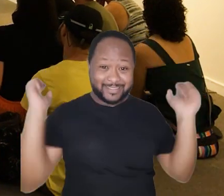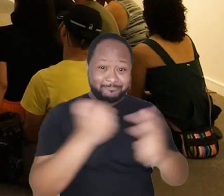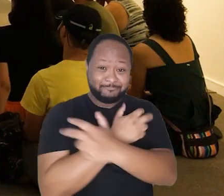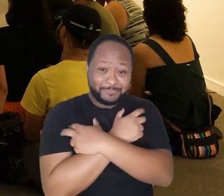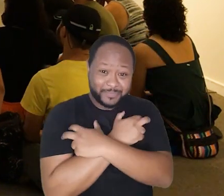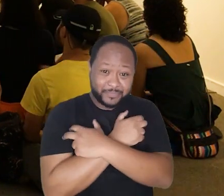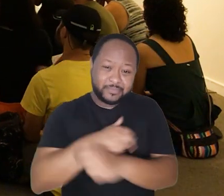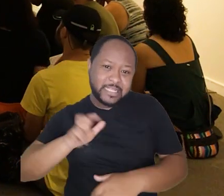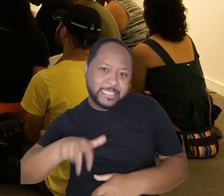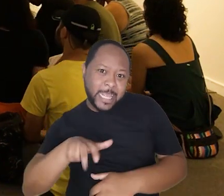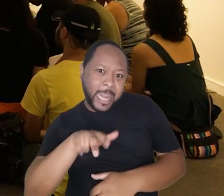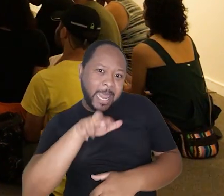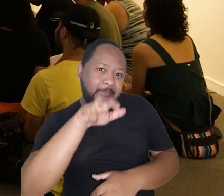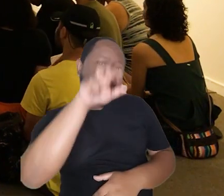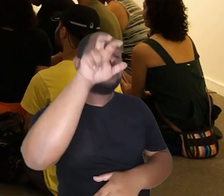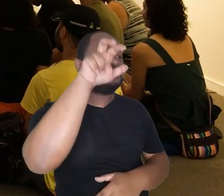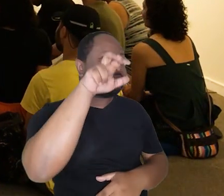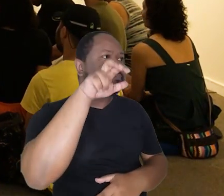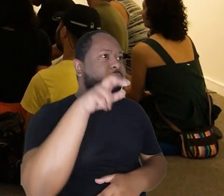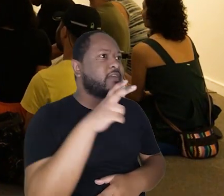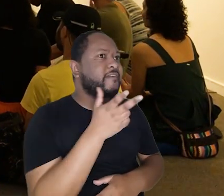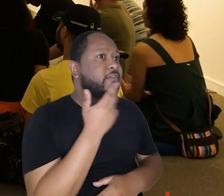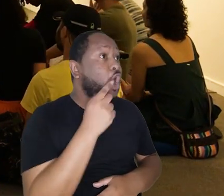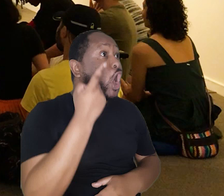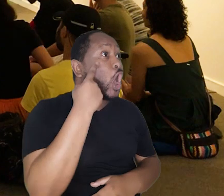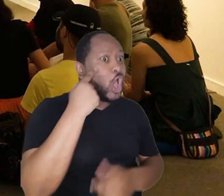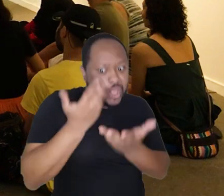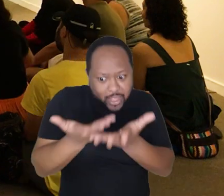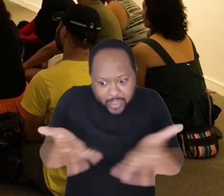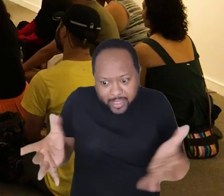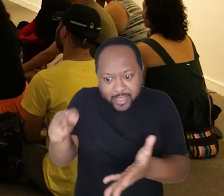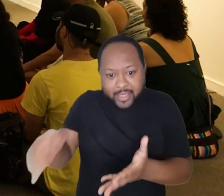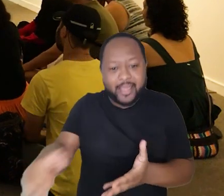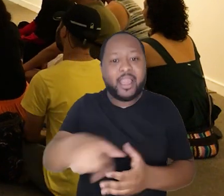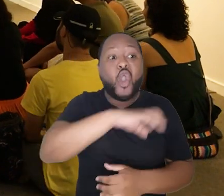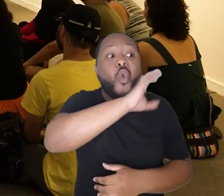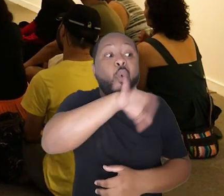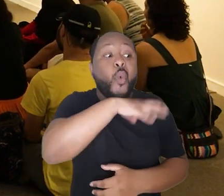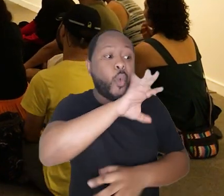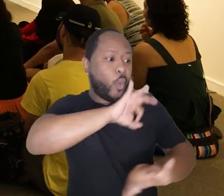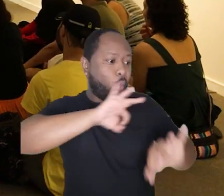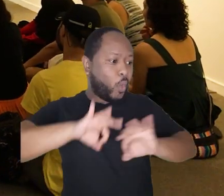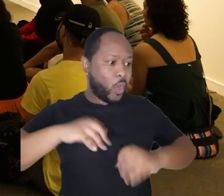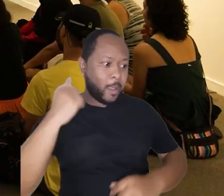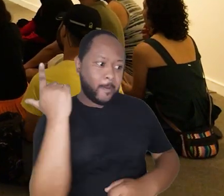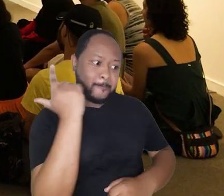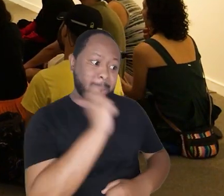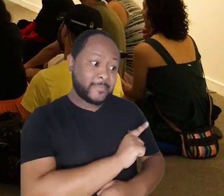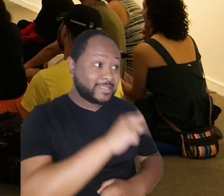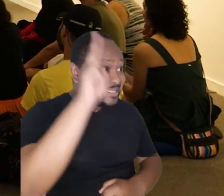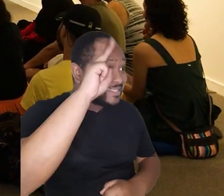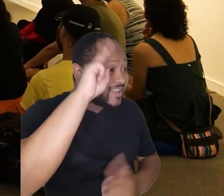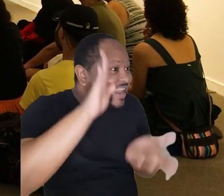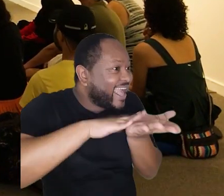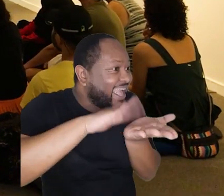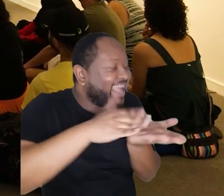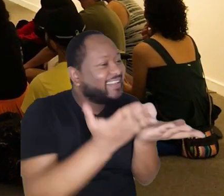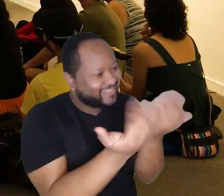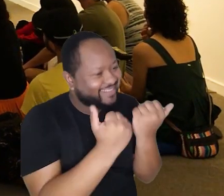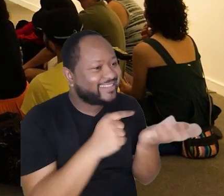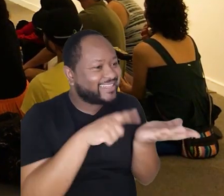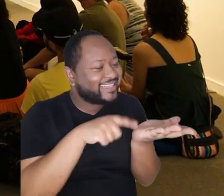e disse, Deus Niame, aqui está a onça, eu consegui, esse foi o desafio e agora eu quero as histórias. Você me dá as